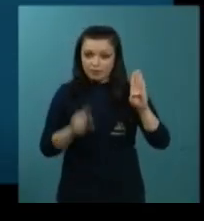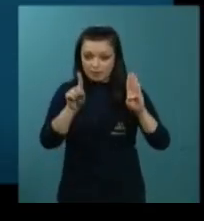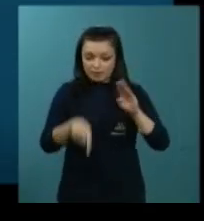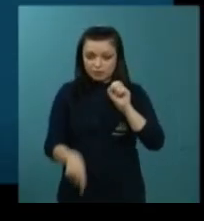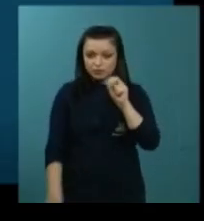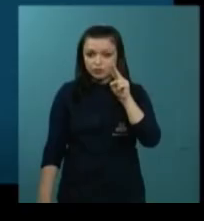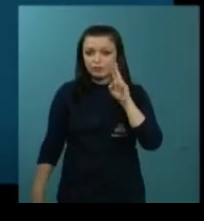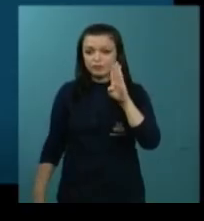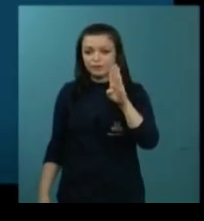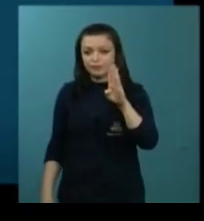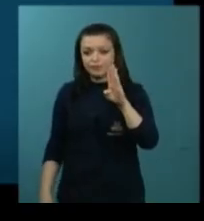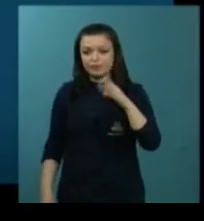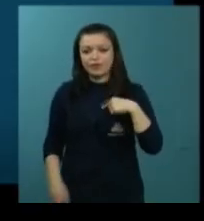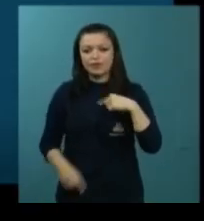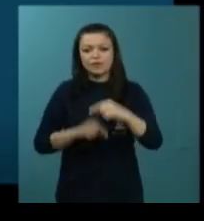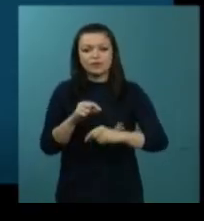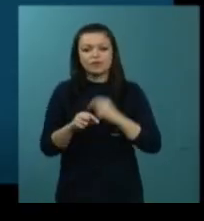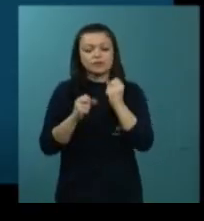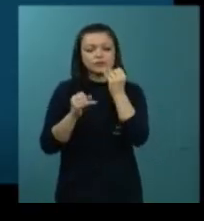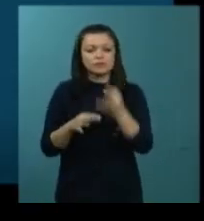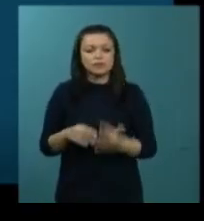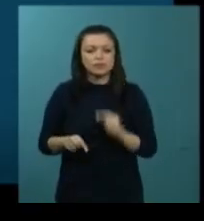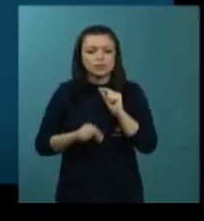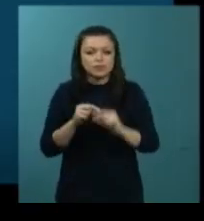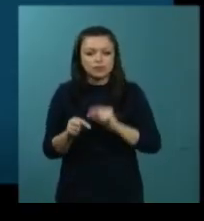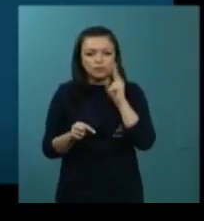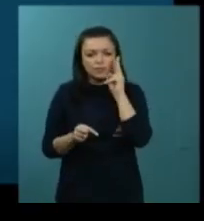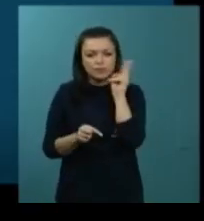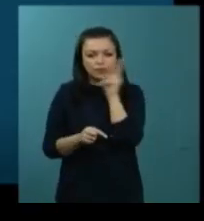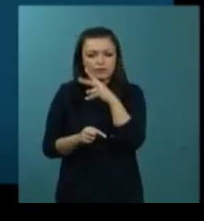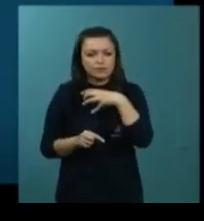Mas observem que tem uma característica interessante.